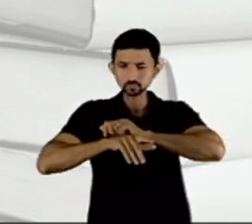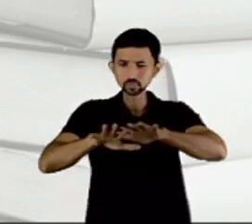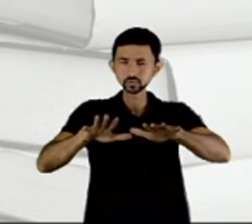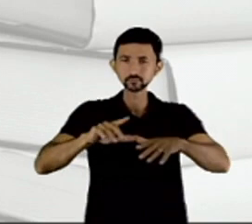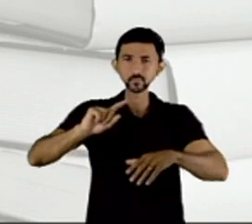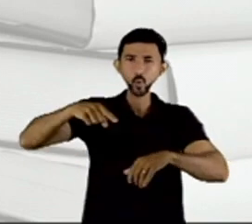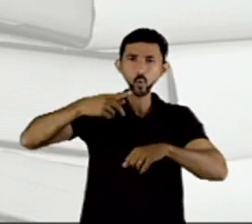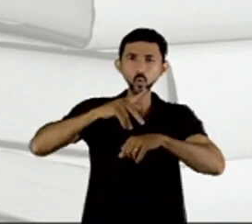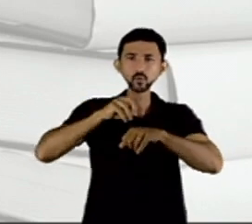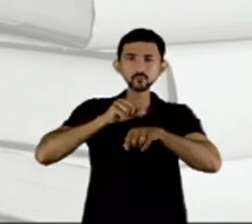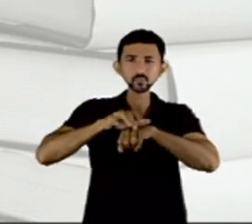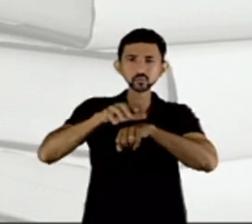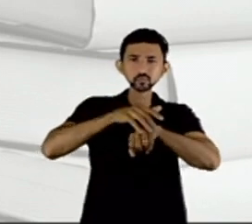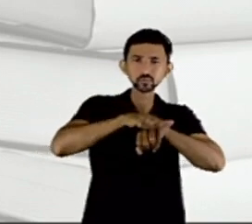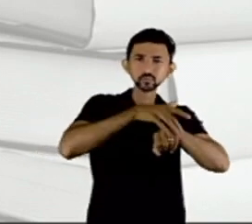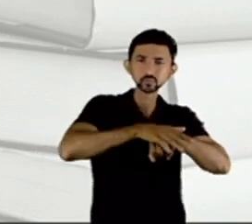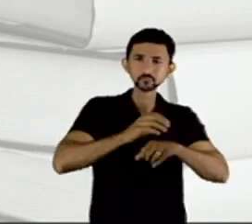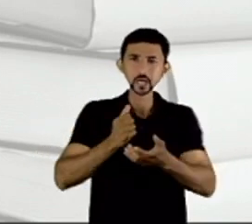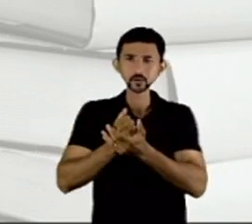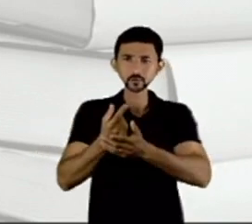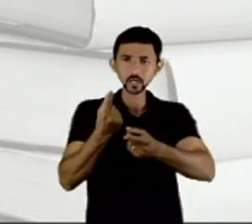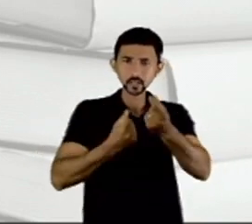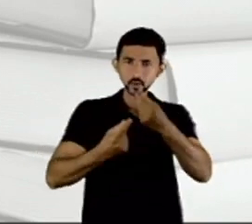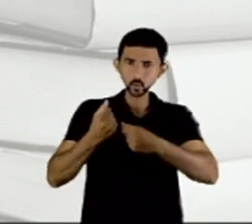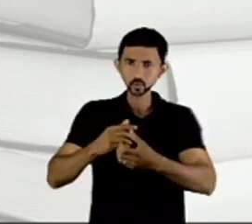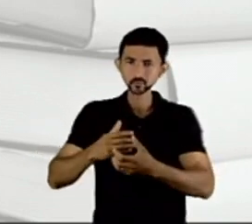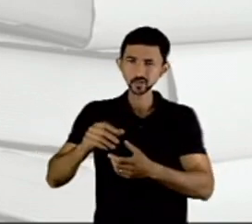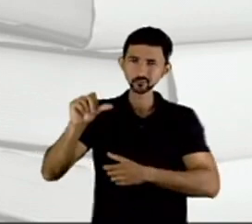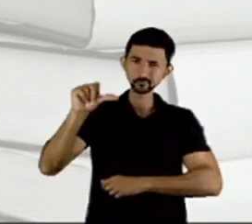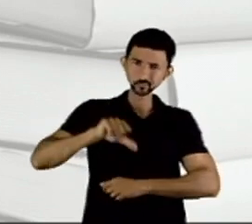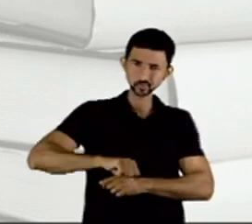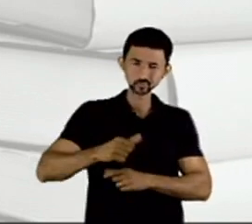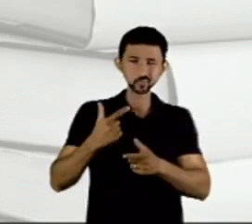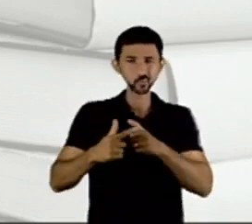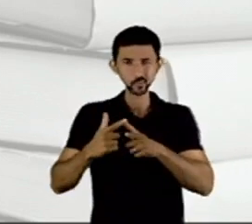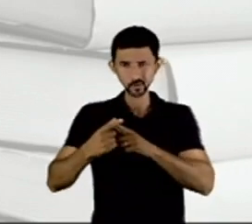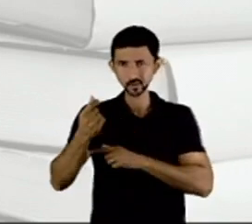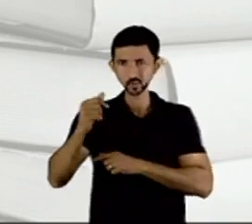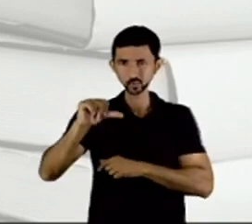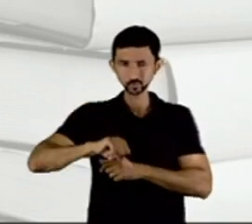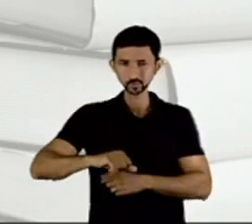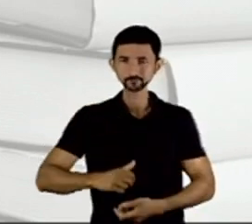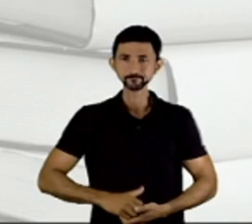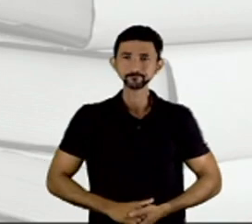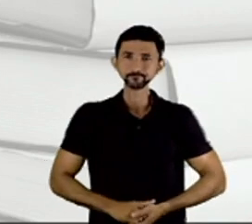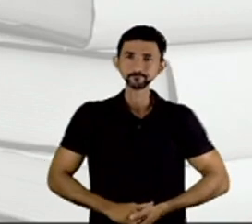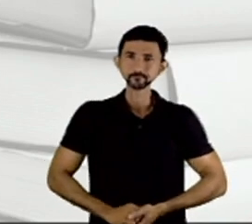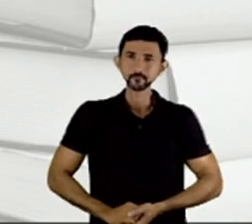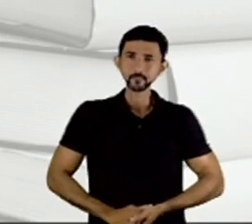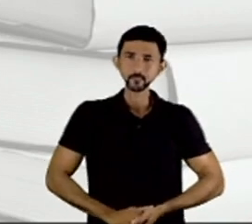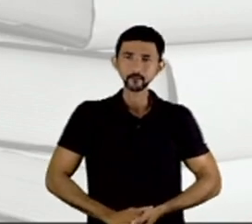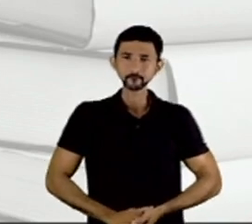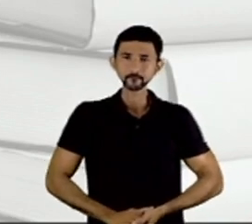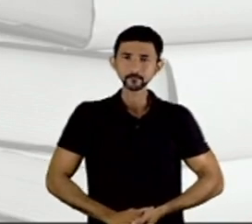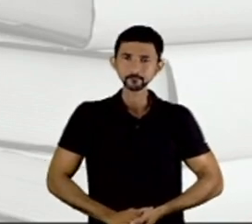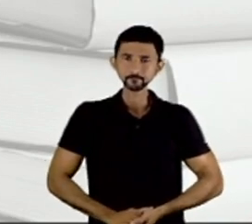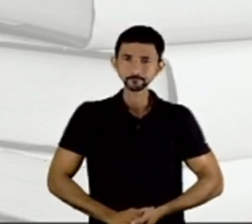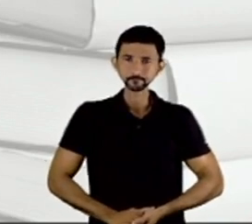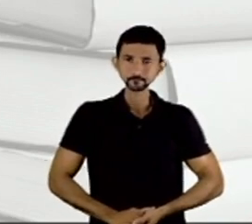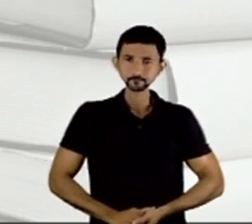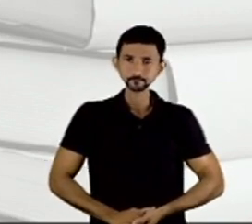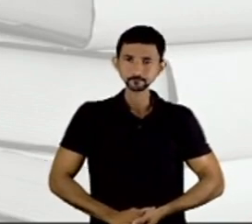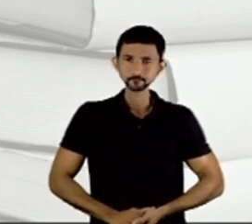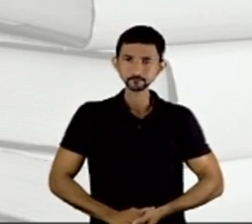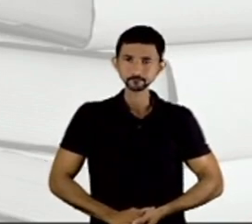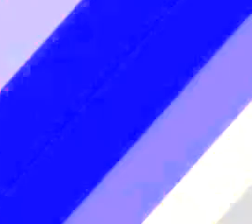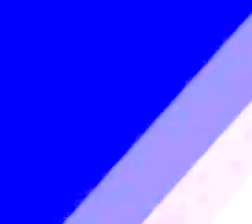para também ajudar na economia que estava em crise, né? Por causa do problema lá nos Estados Unidos, em 29,